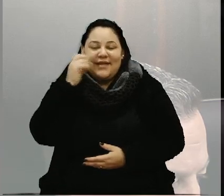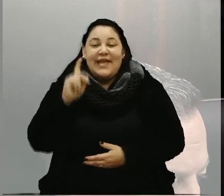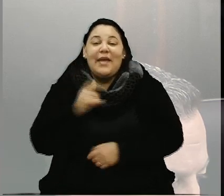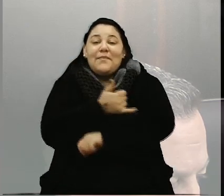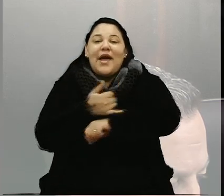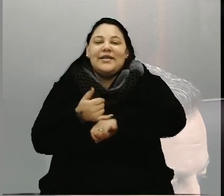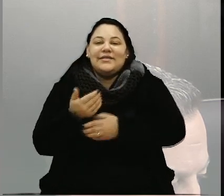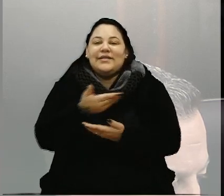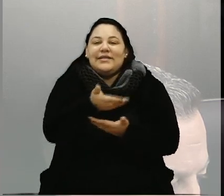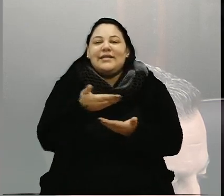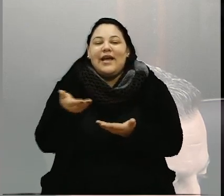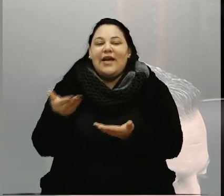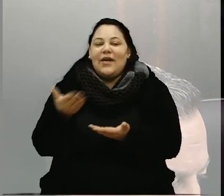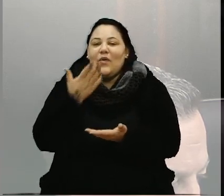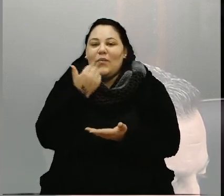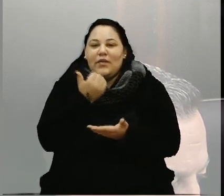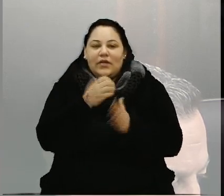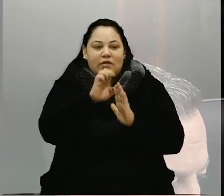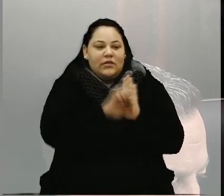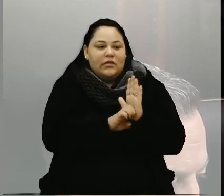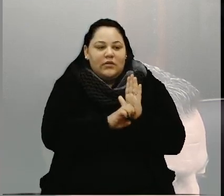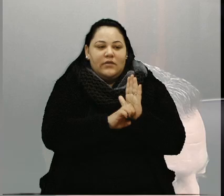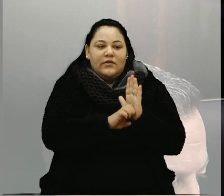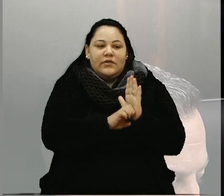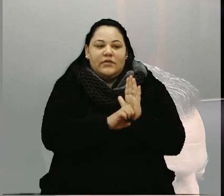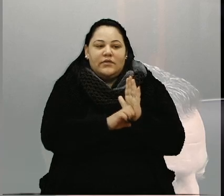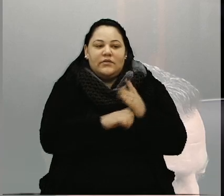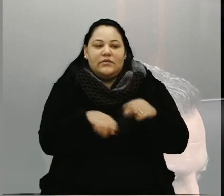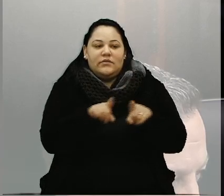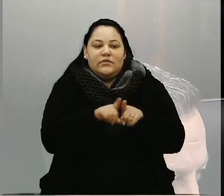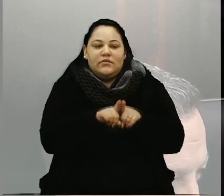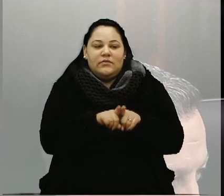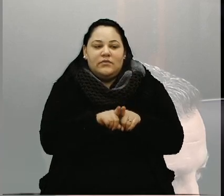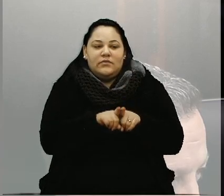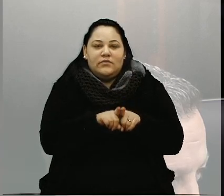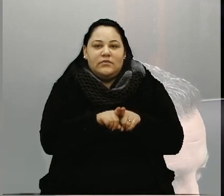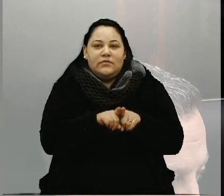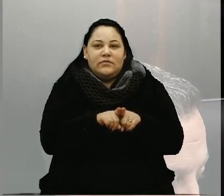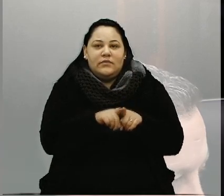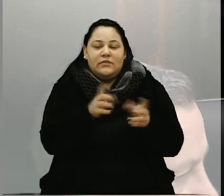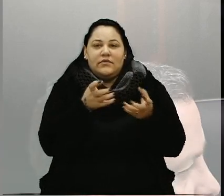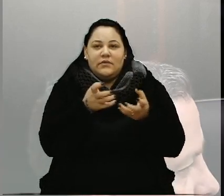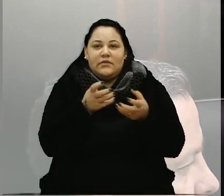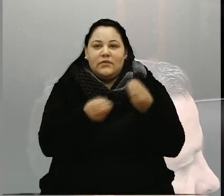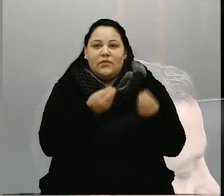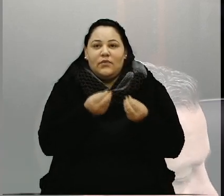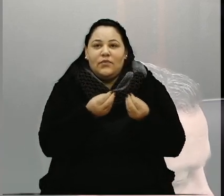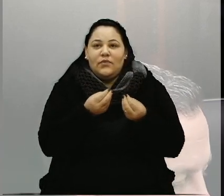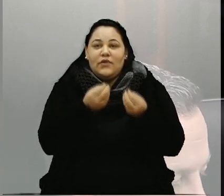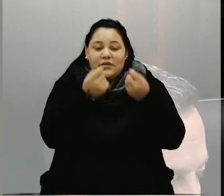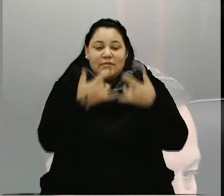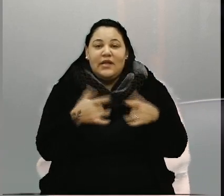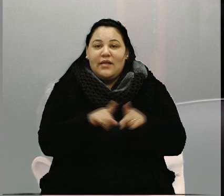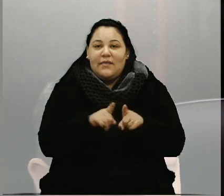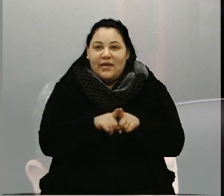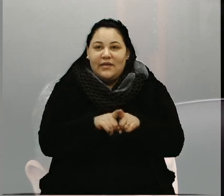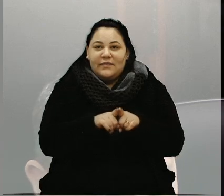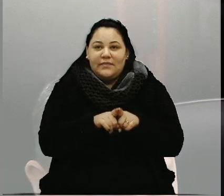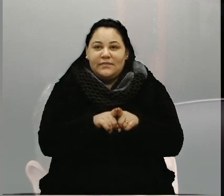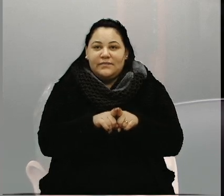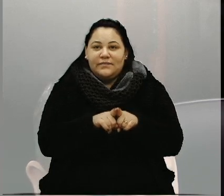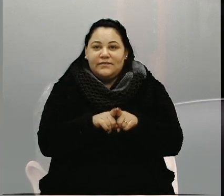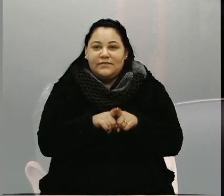gente sabe que são vocês. Parabéns pelo esse trabalho, isso, eu quero que, como eu disse, né, nos enche de orgulho a